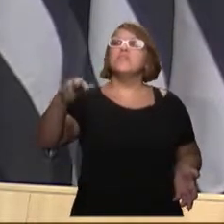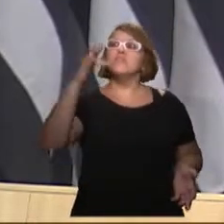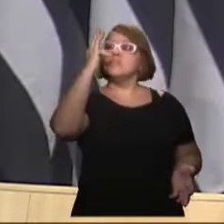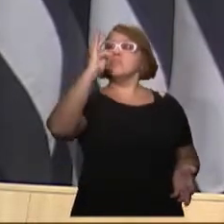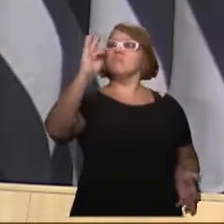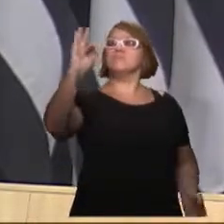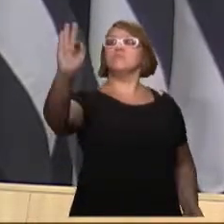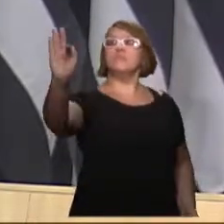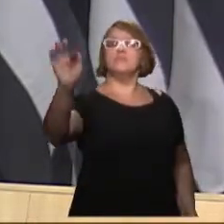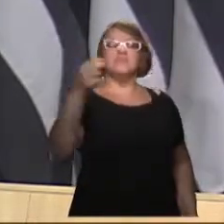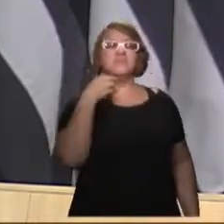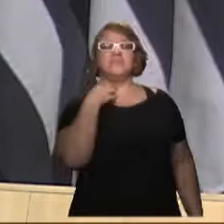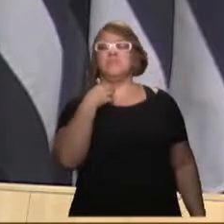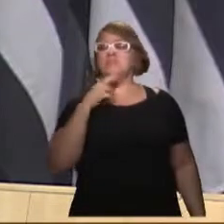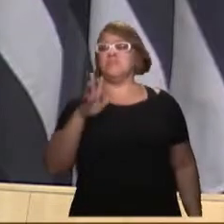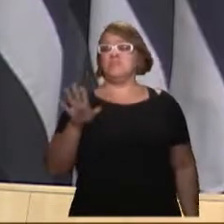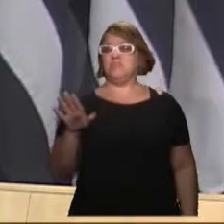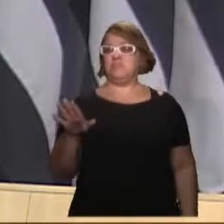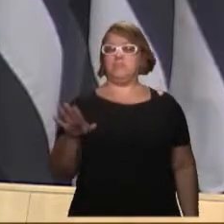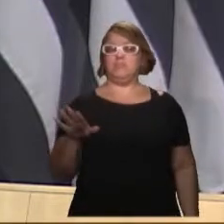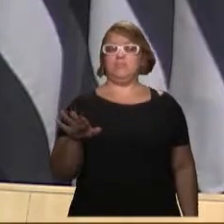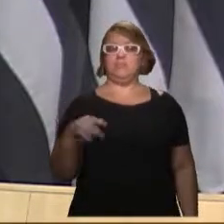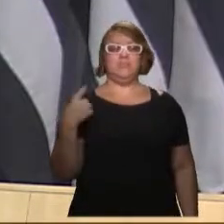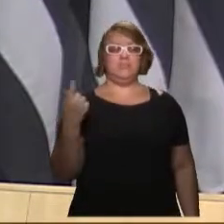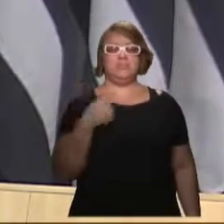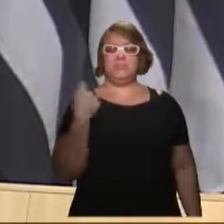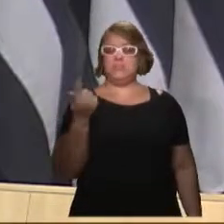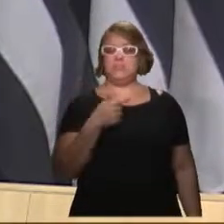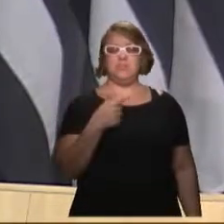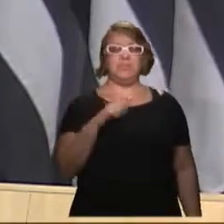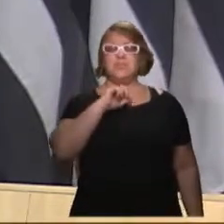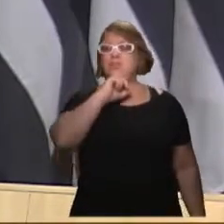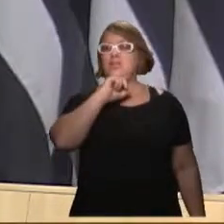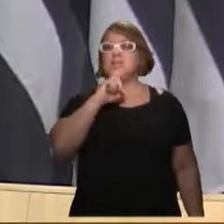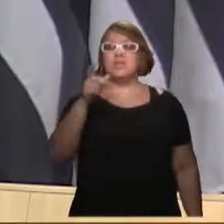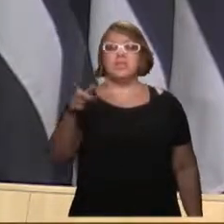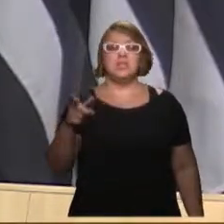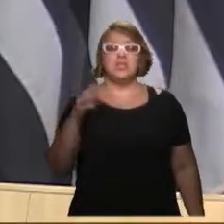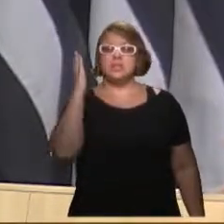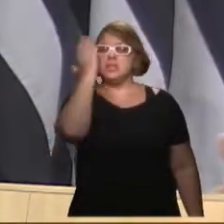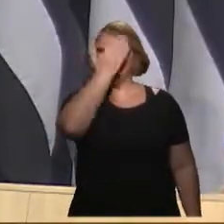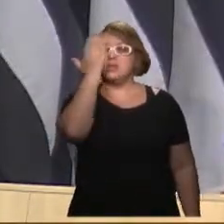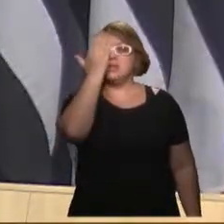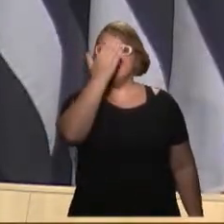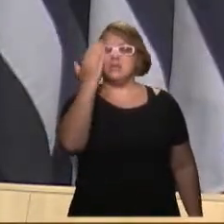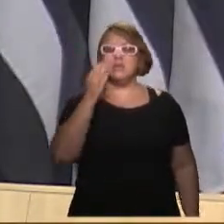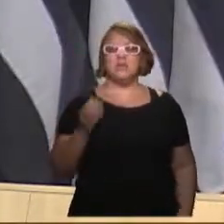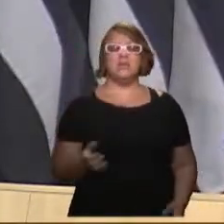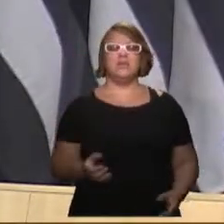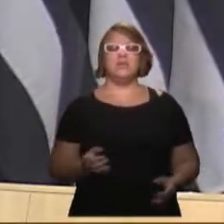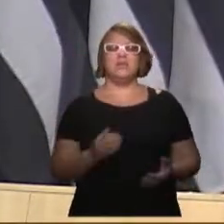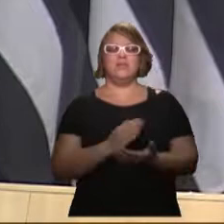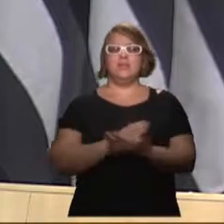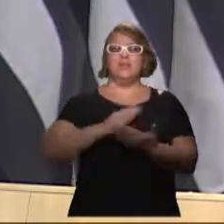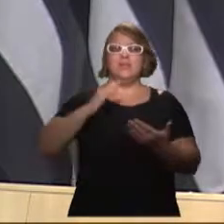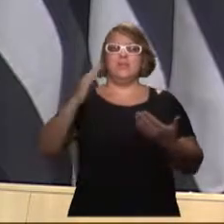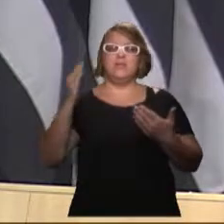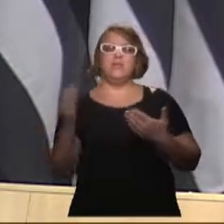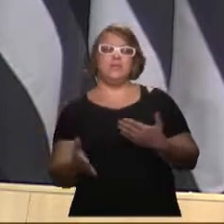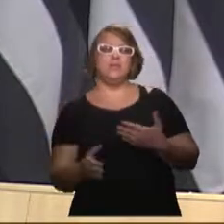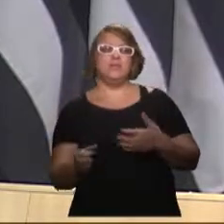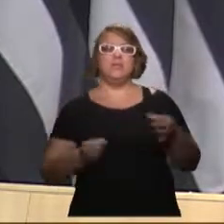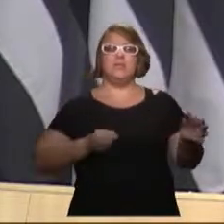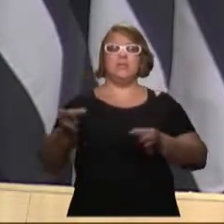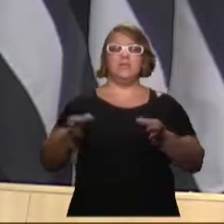Eu acredito que nós não vamos ver a conclusão alguns não irão conseguir ver a conclusão desse projeto. Porque a prefeitura